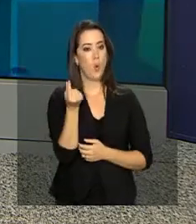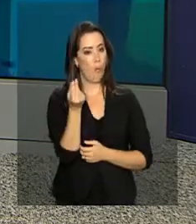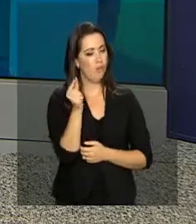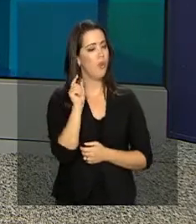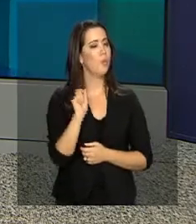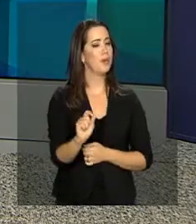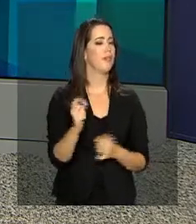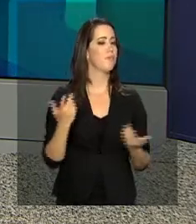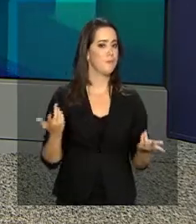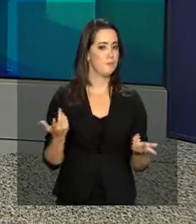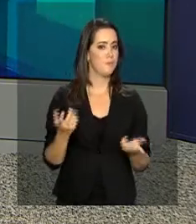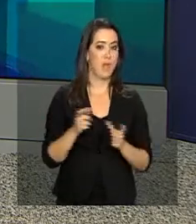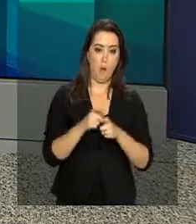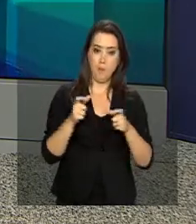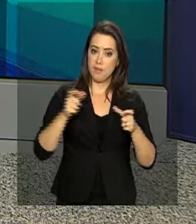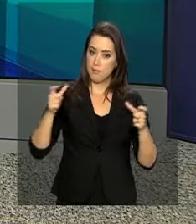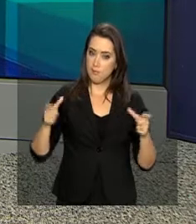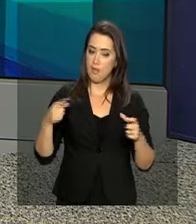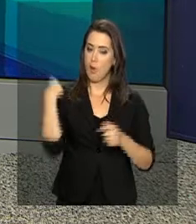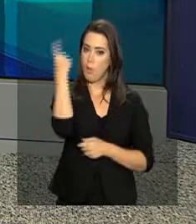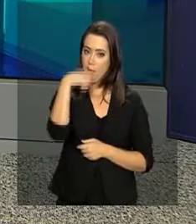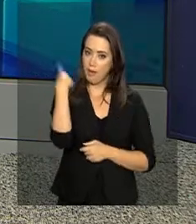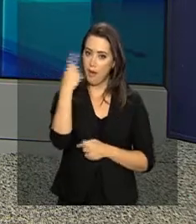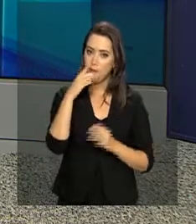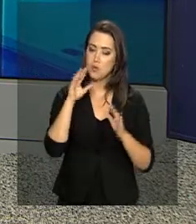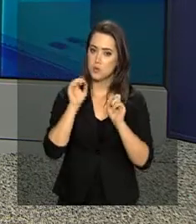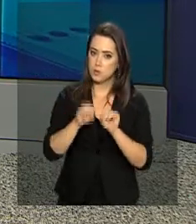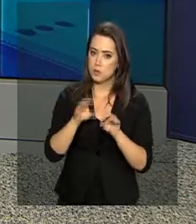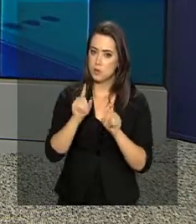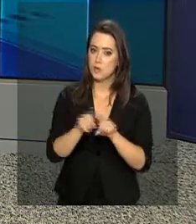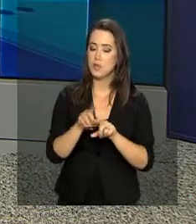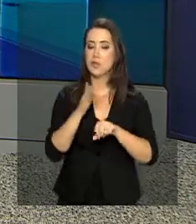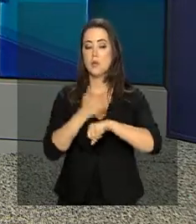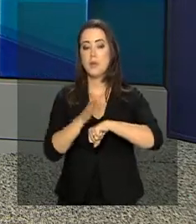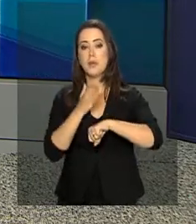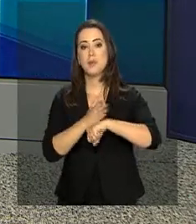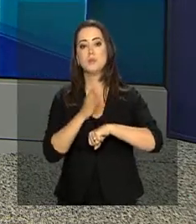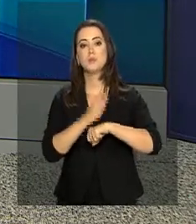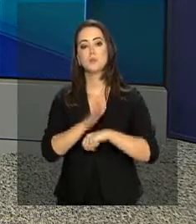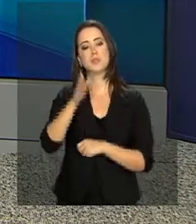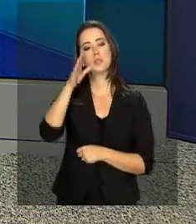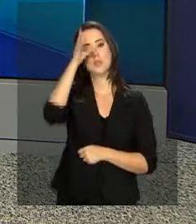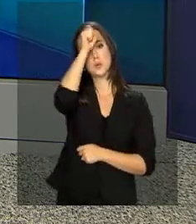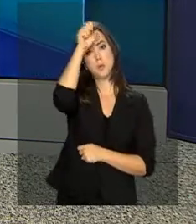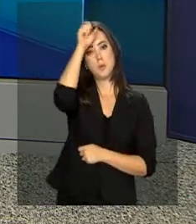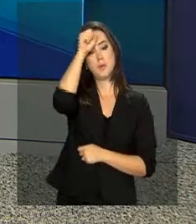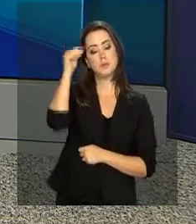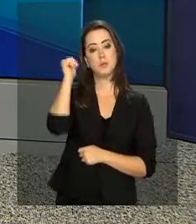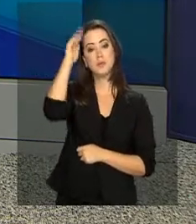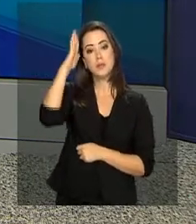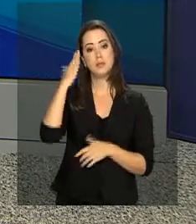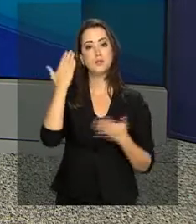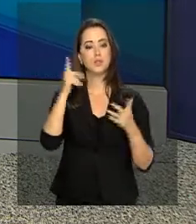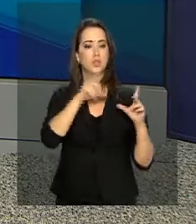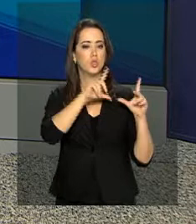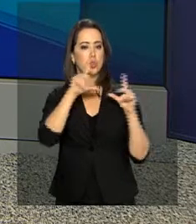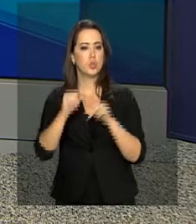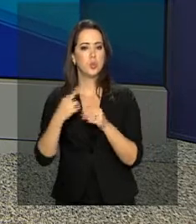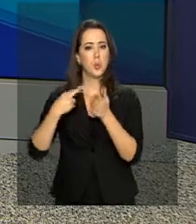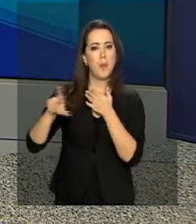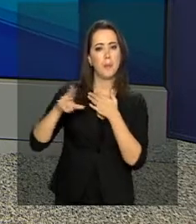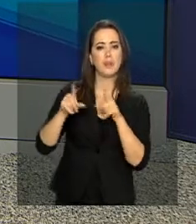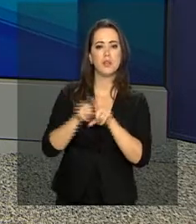esse valor servirá para ampliar a carga horária e também para programas de apoio à aprendizagem o objetivo é reduzir a repetência